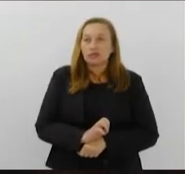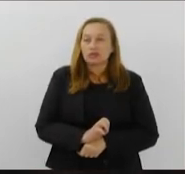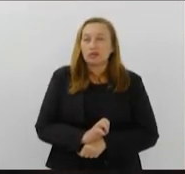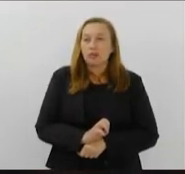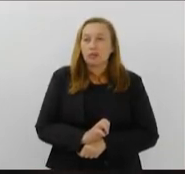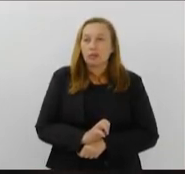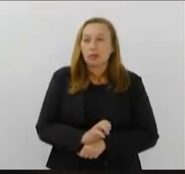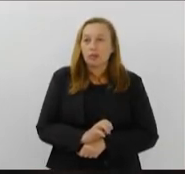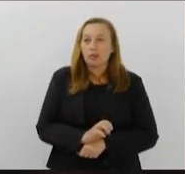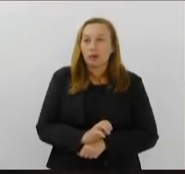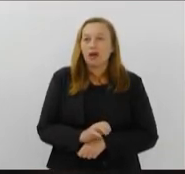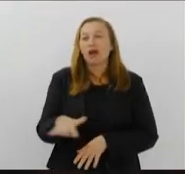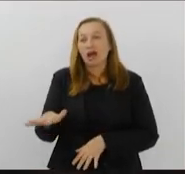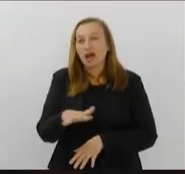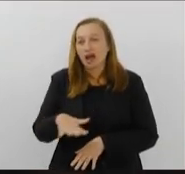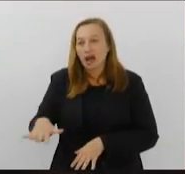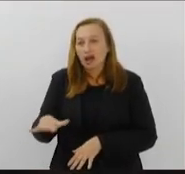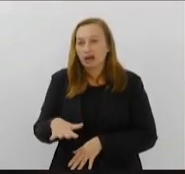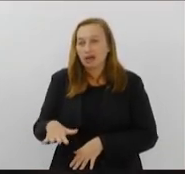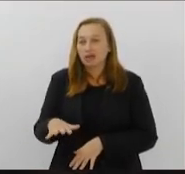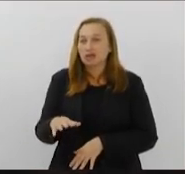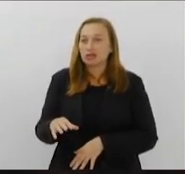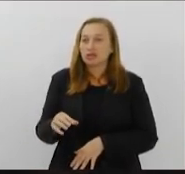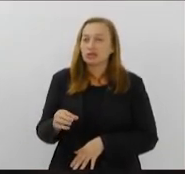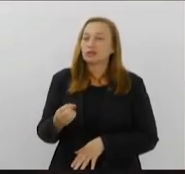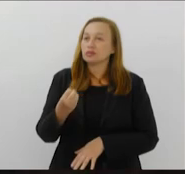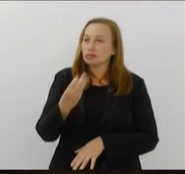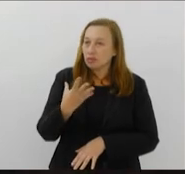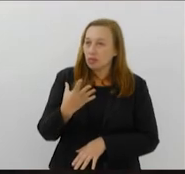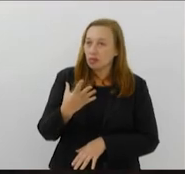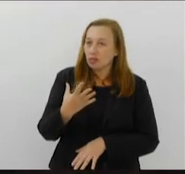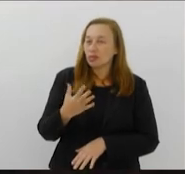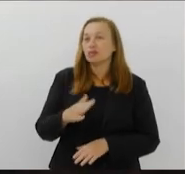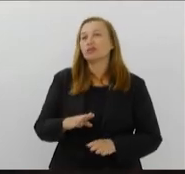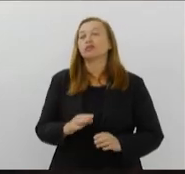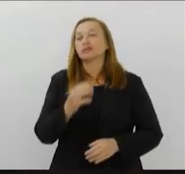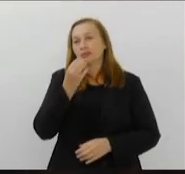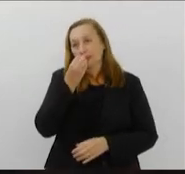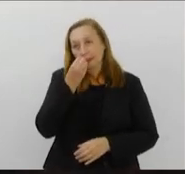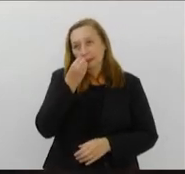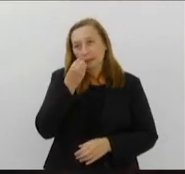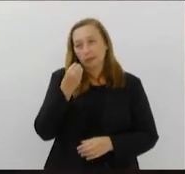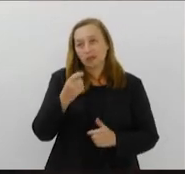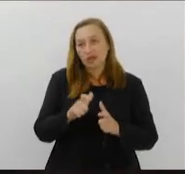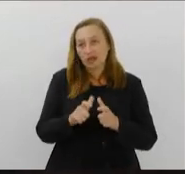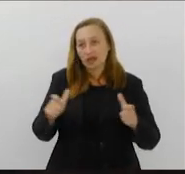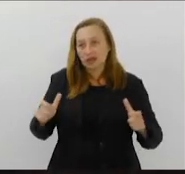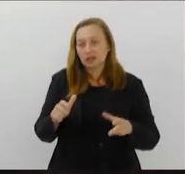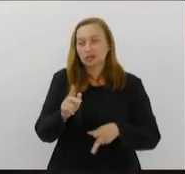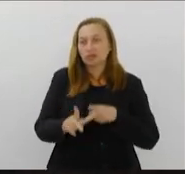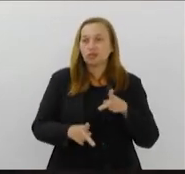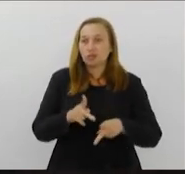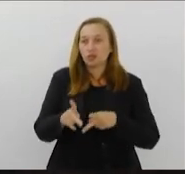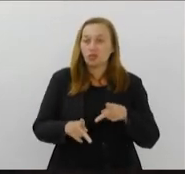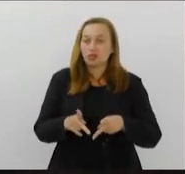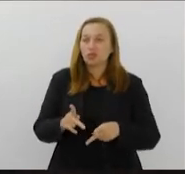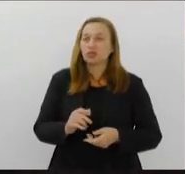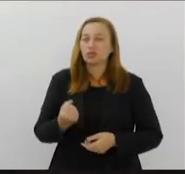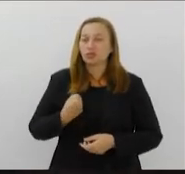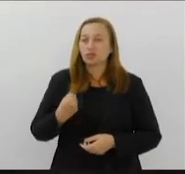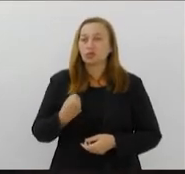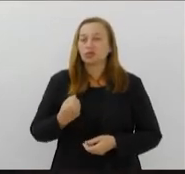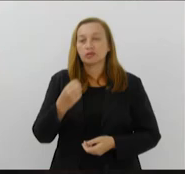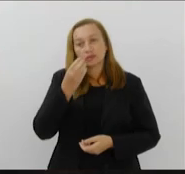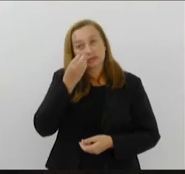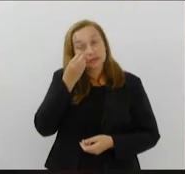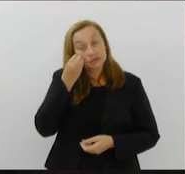tem áreas urbanas significativas, ele é um estado com uma densidade populacional e uma população elevada, né, em relação